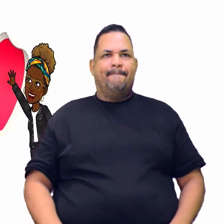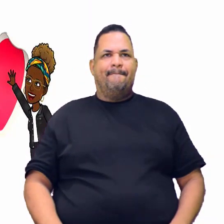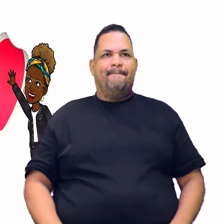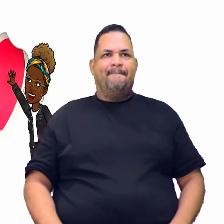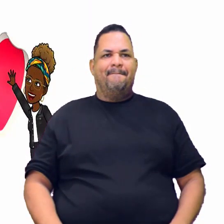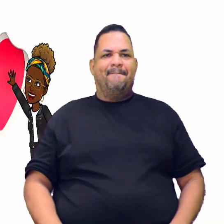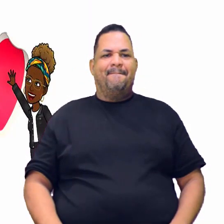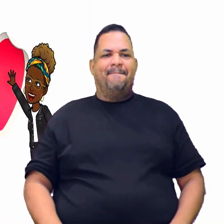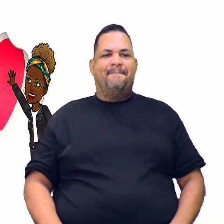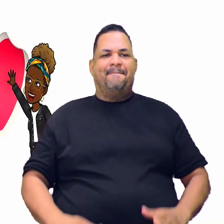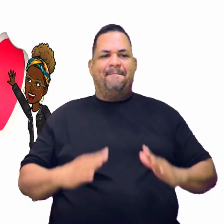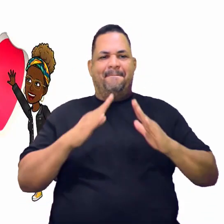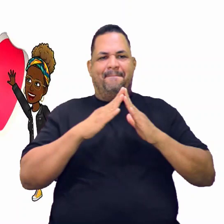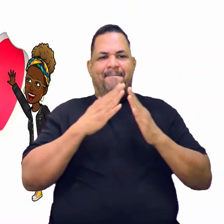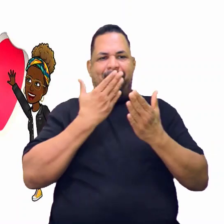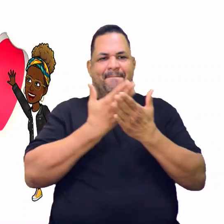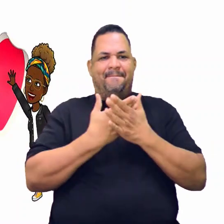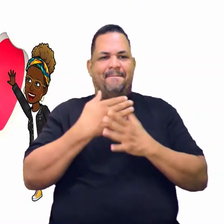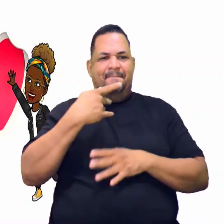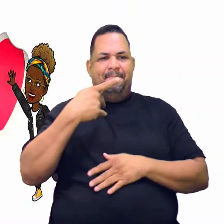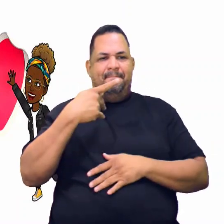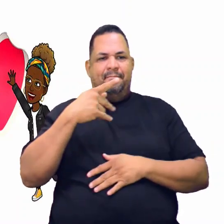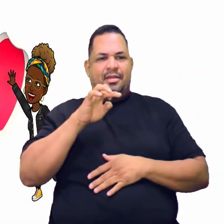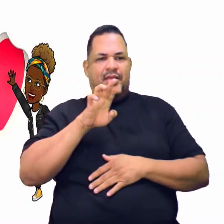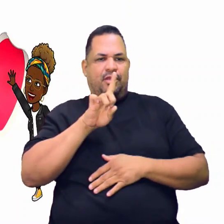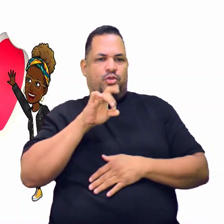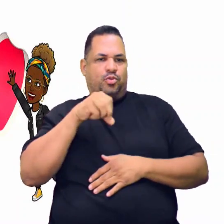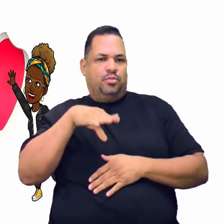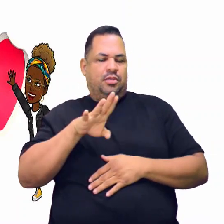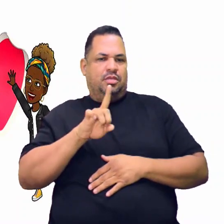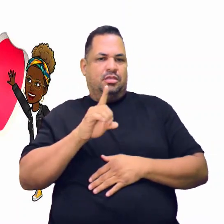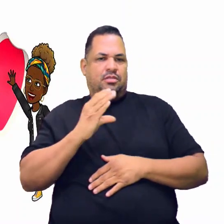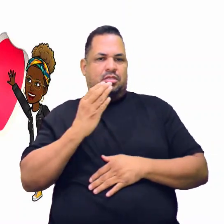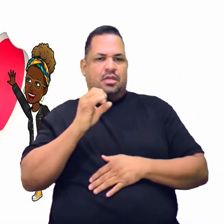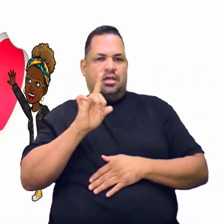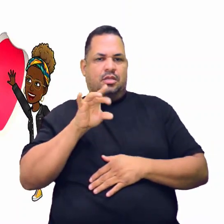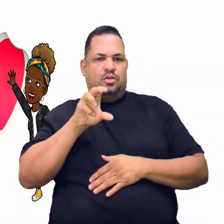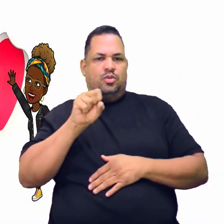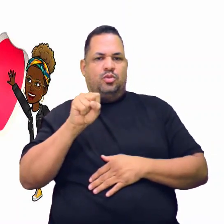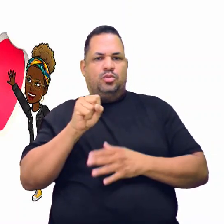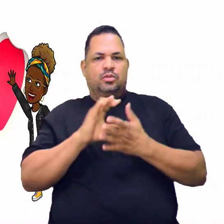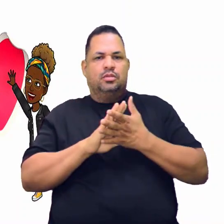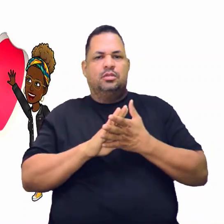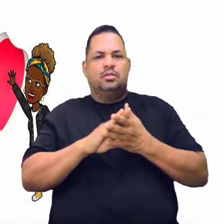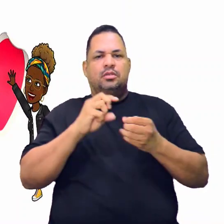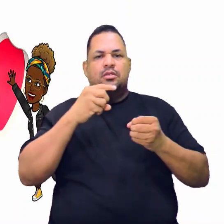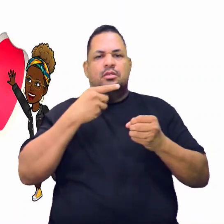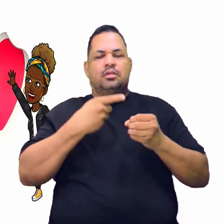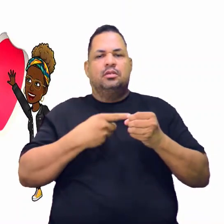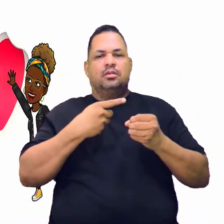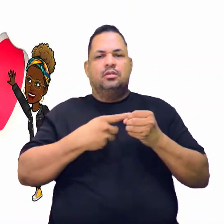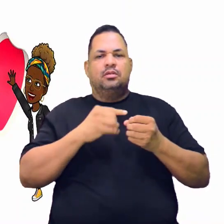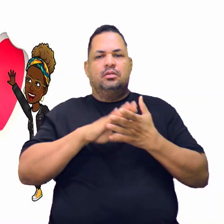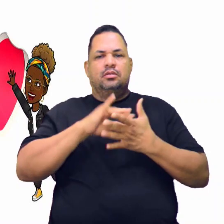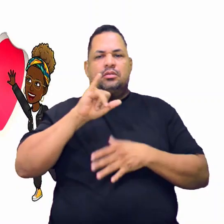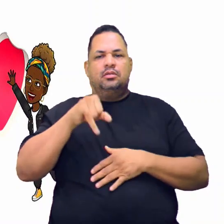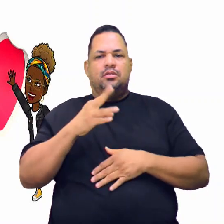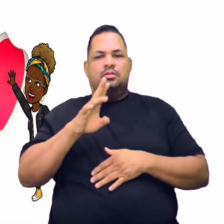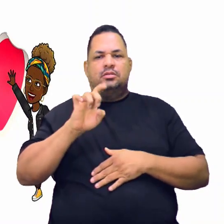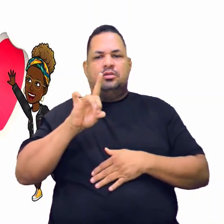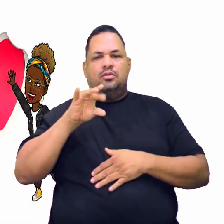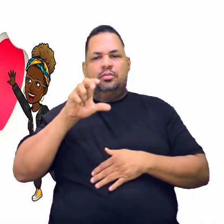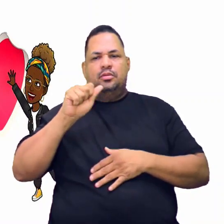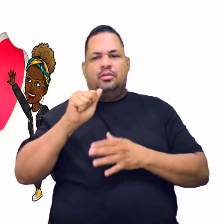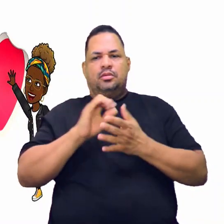Quem? Olha só, Escola Pedro Mendes Cardoso, distrito de